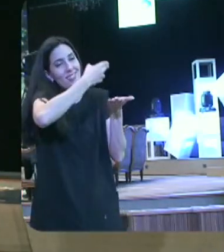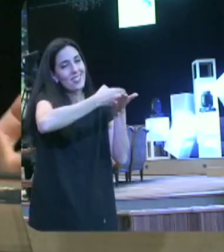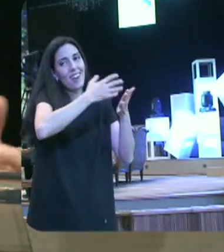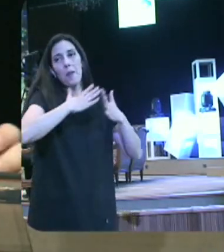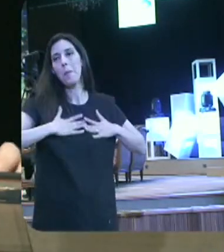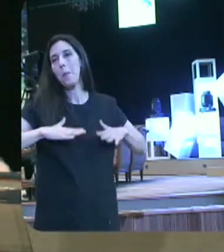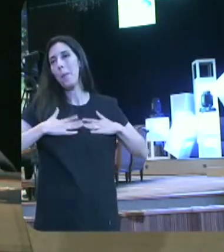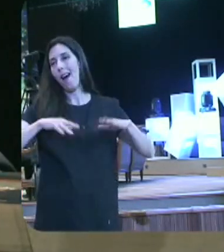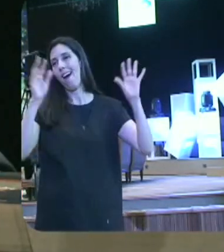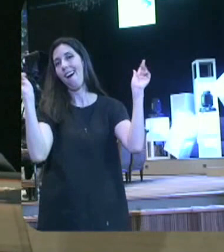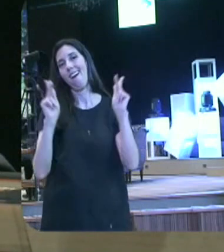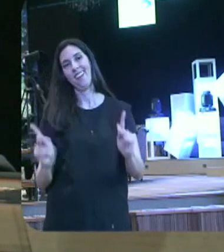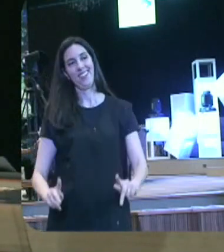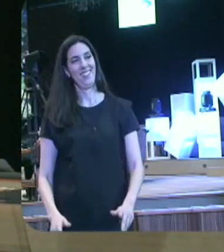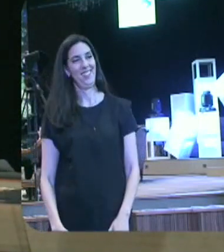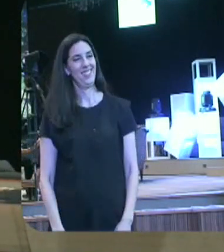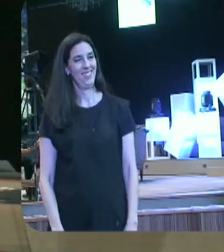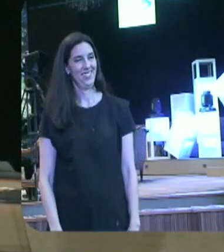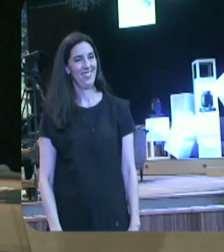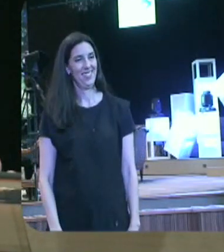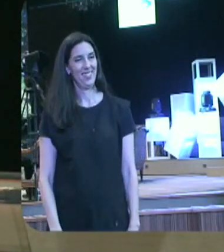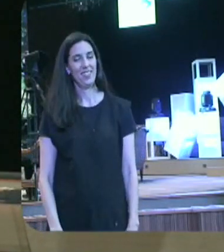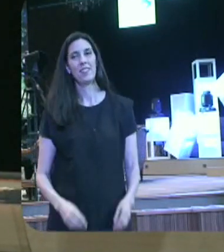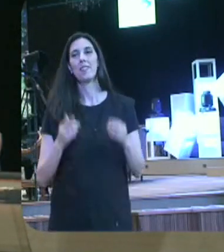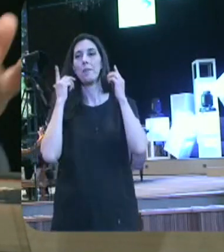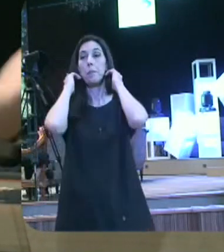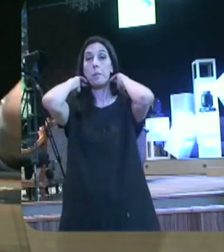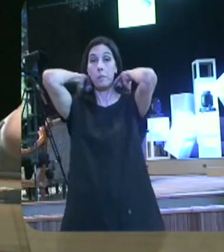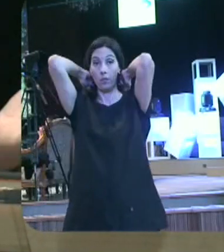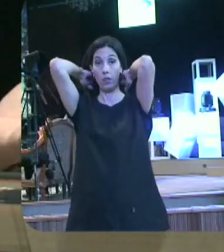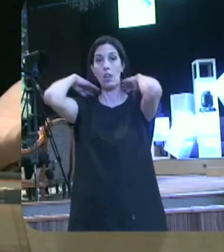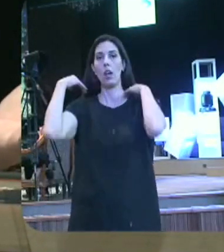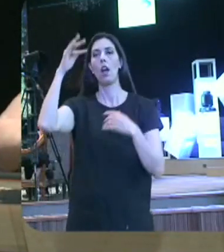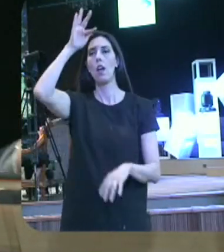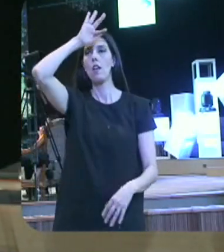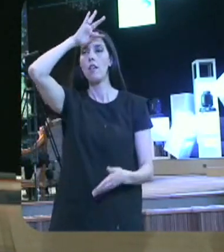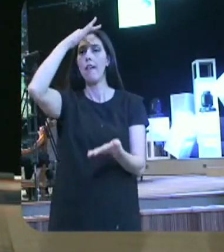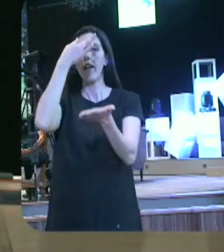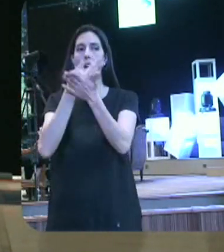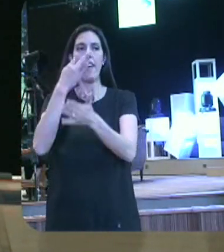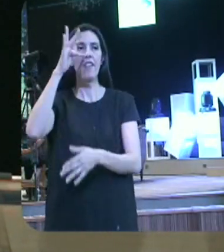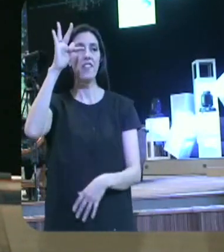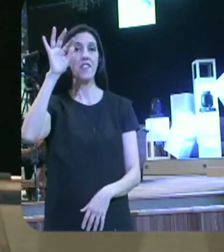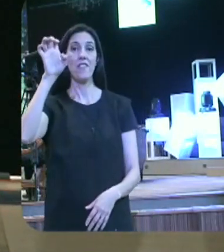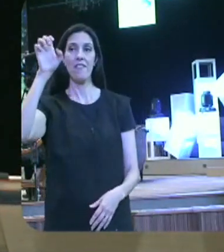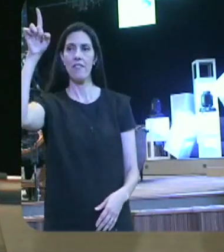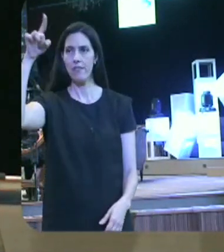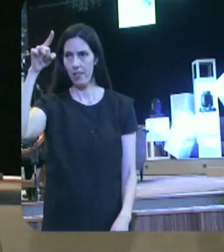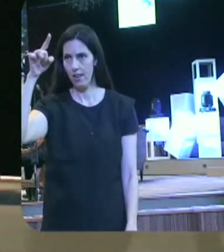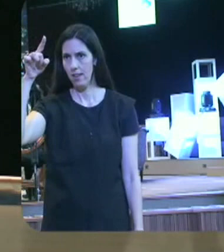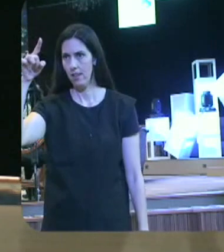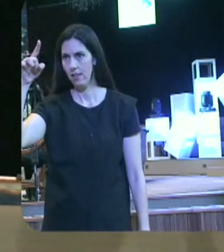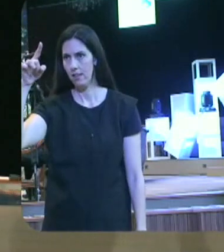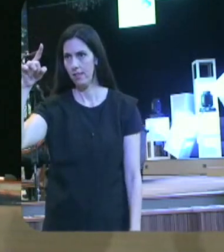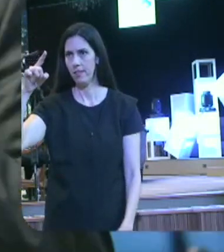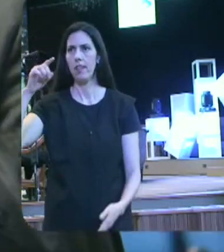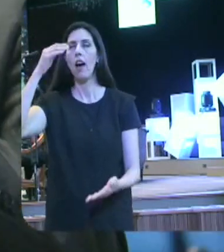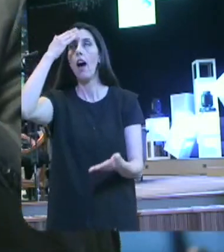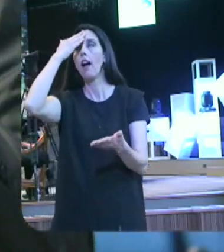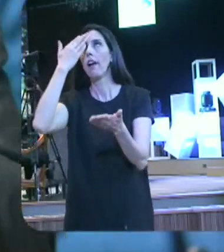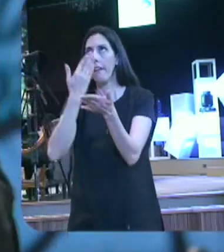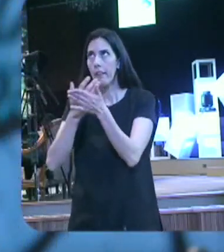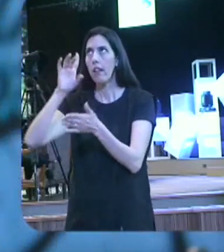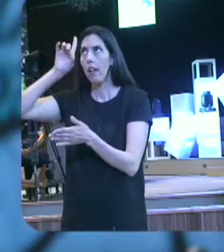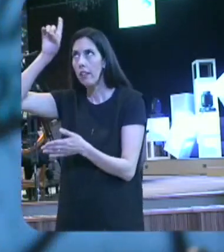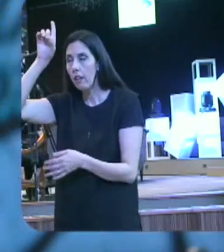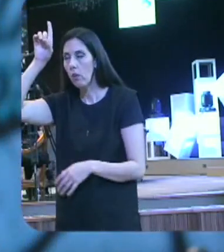Uma coisa que eu tenho aprendido é que fé não é somente crer que Deus existe,